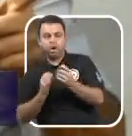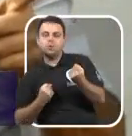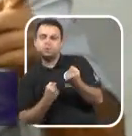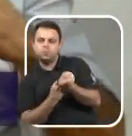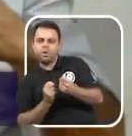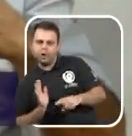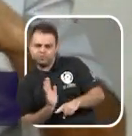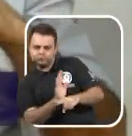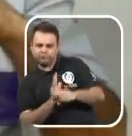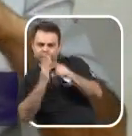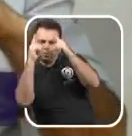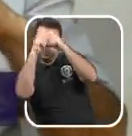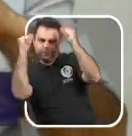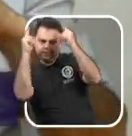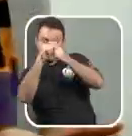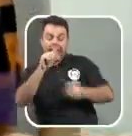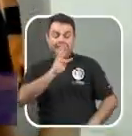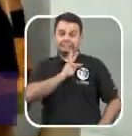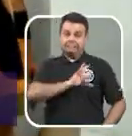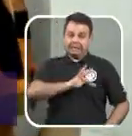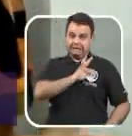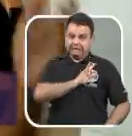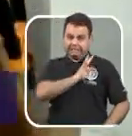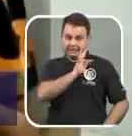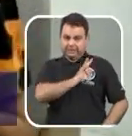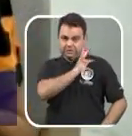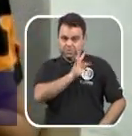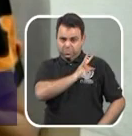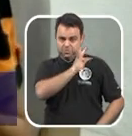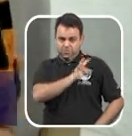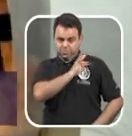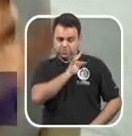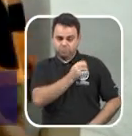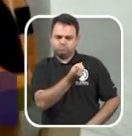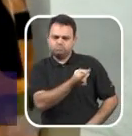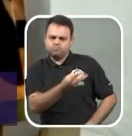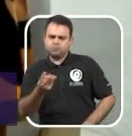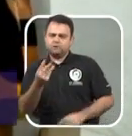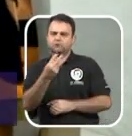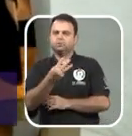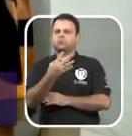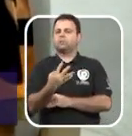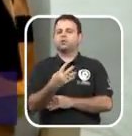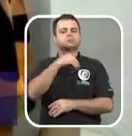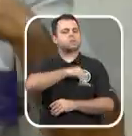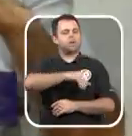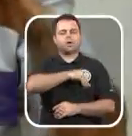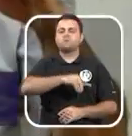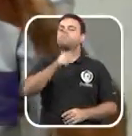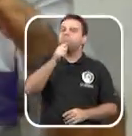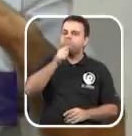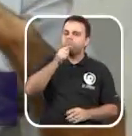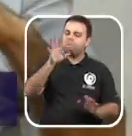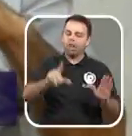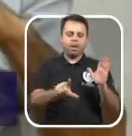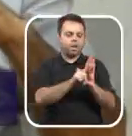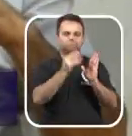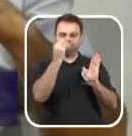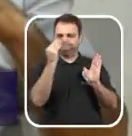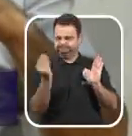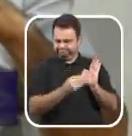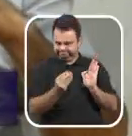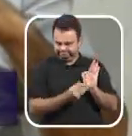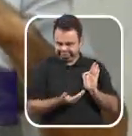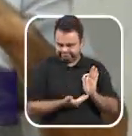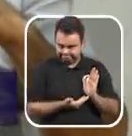técnico e enfermagem. Segundo a secretaria, seriam 34 profissionais, né? Ainda sem receber. Exatamente. Estavam sem receber o Estavam sem receber, então está na ilegalidade.